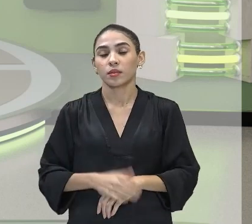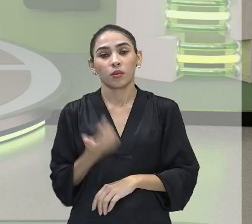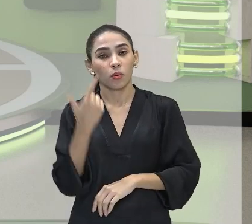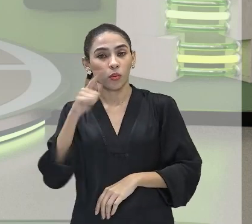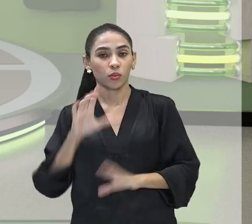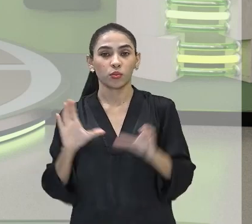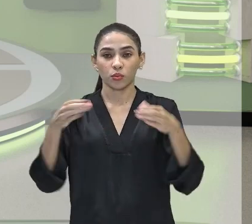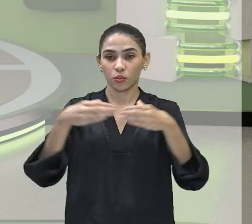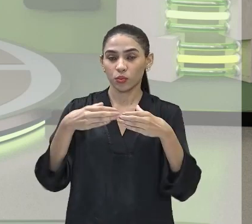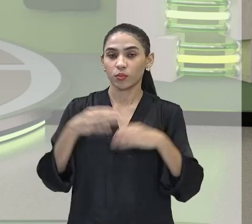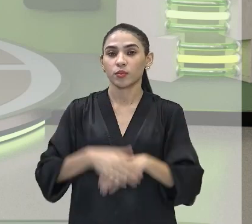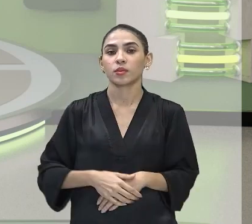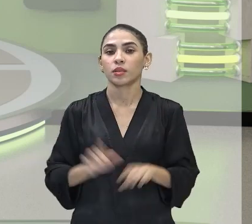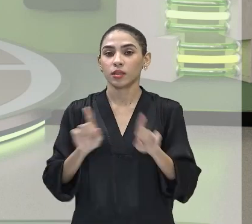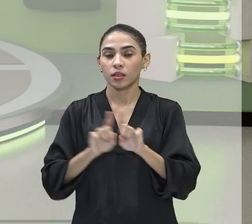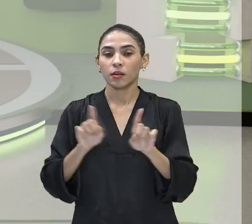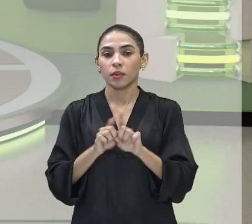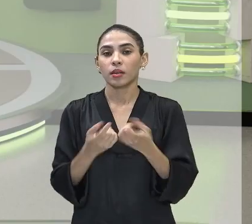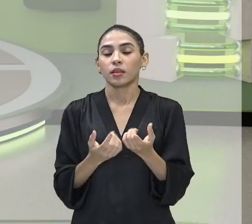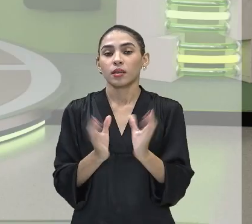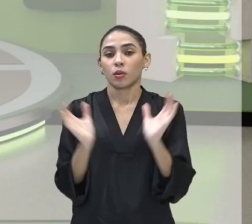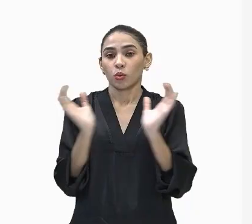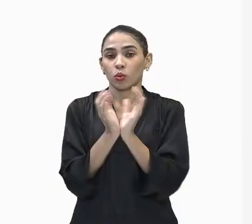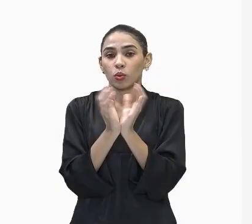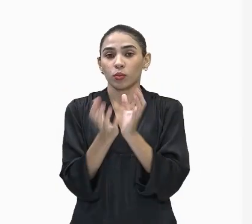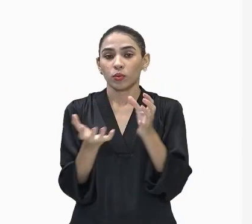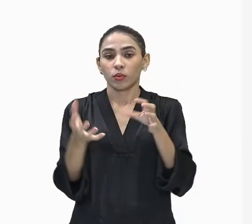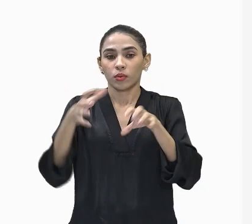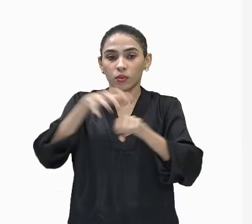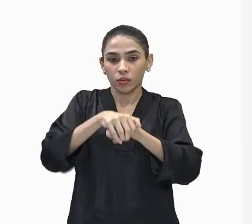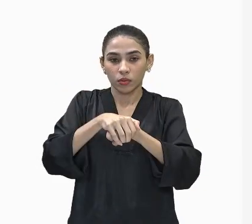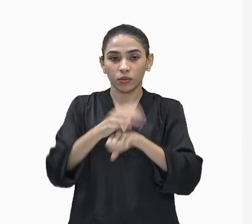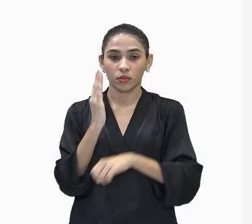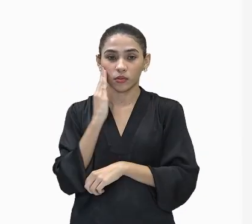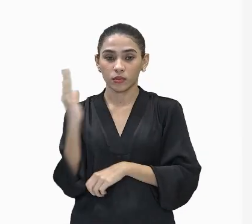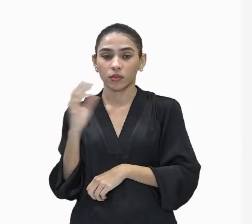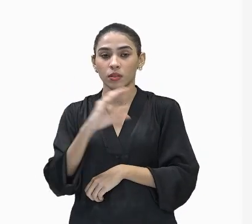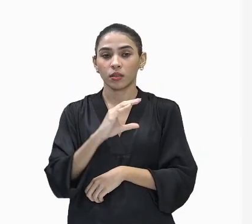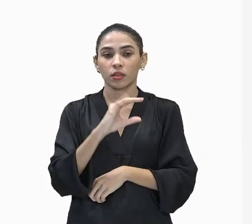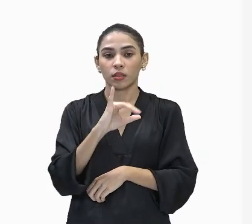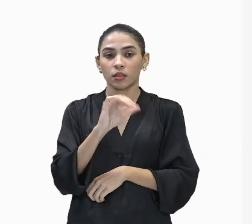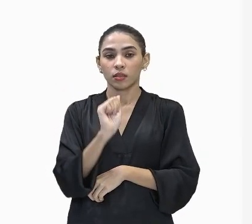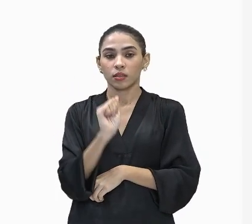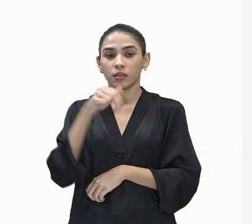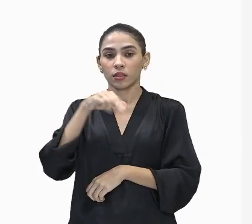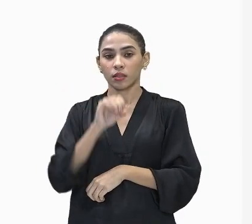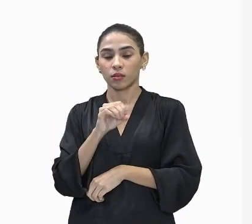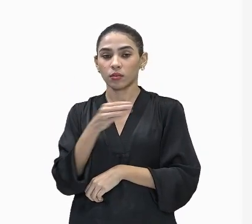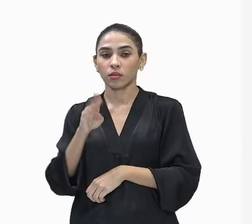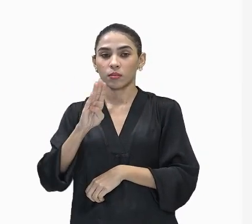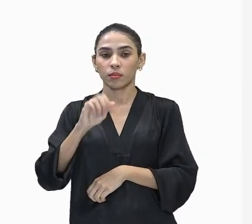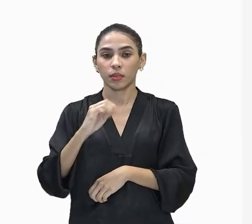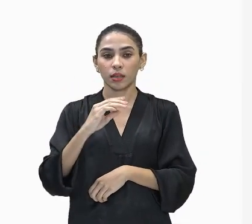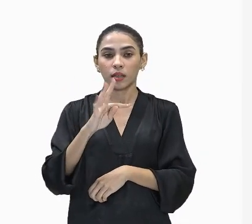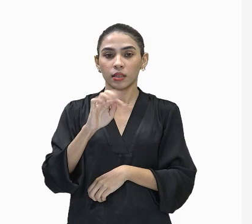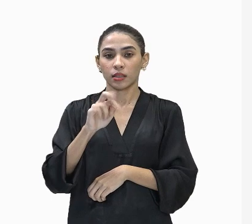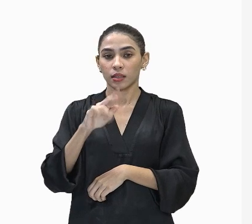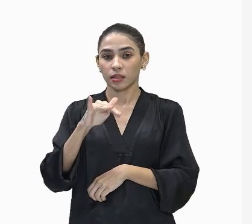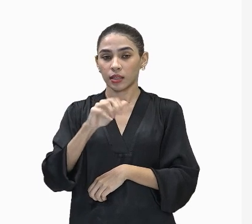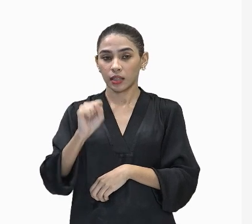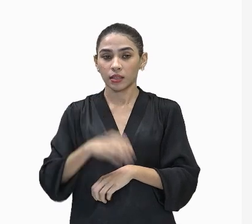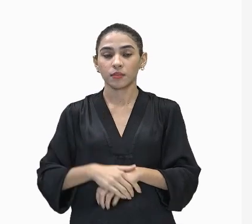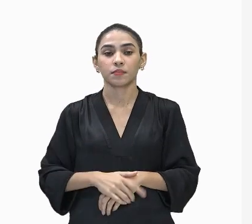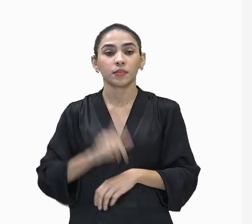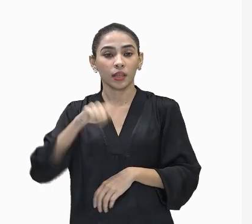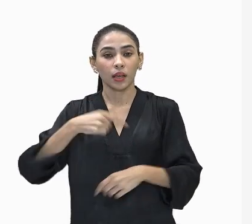grupo que faz parte ali do reino monera que são asan bactérias que são organismos unicelulares